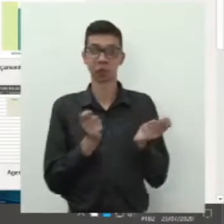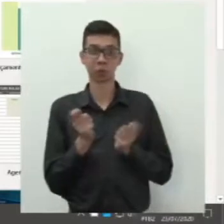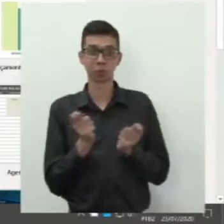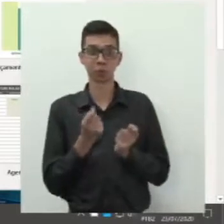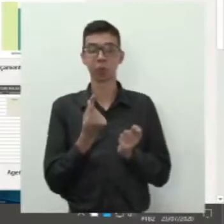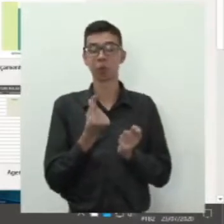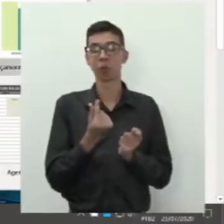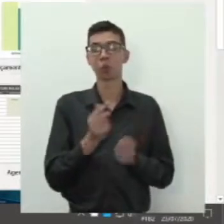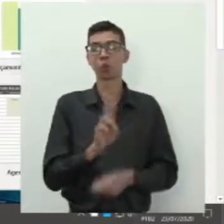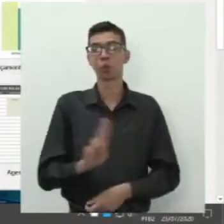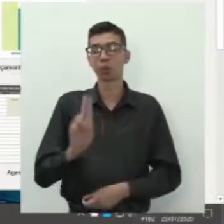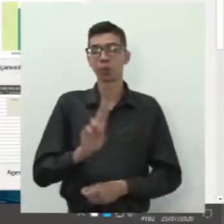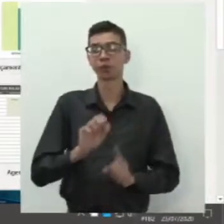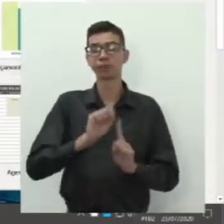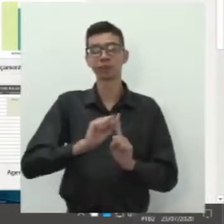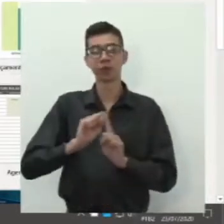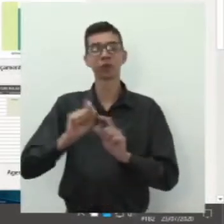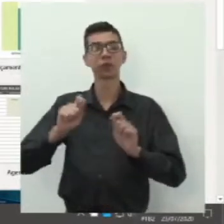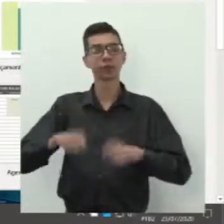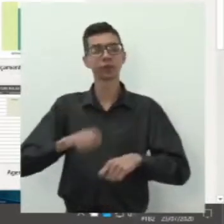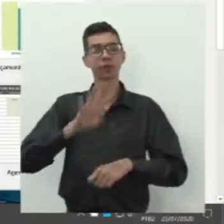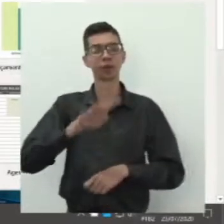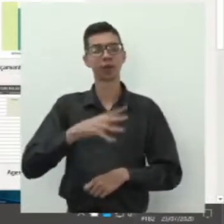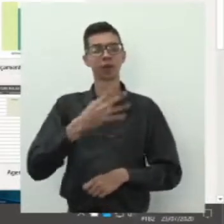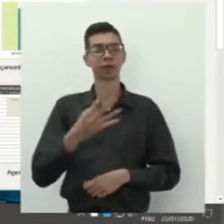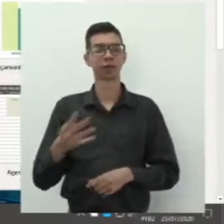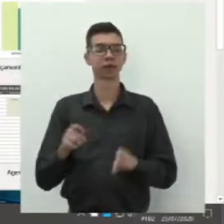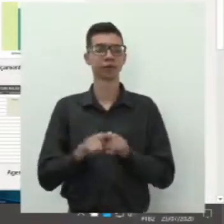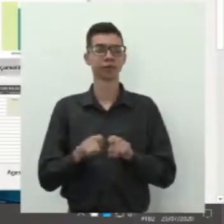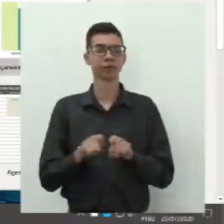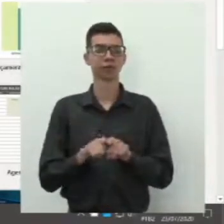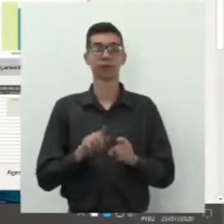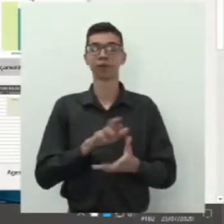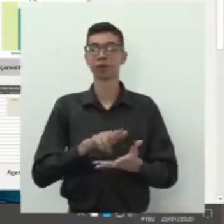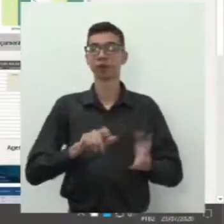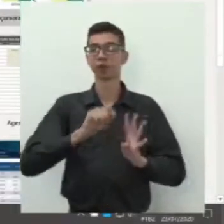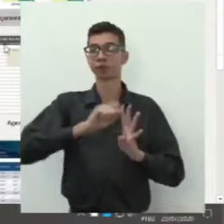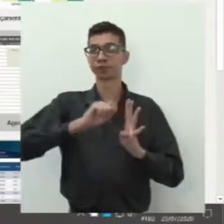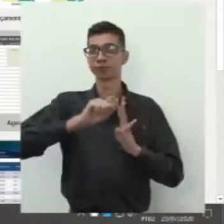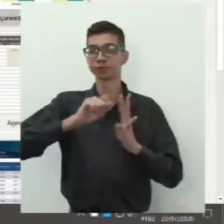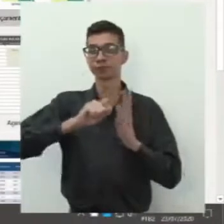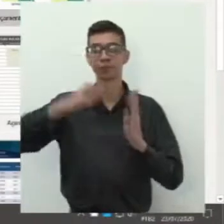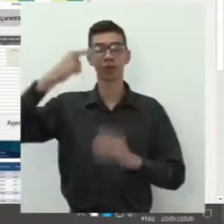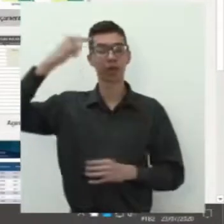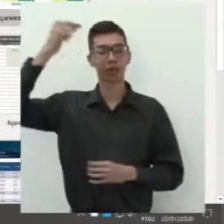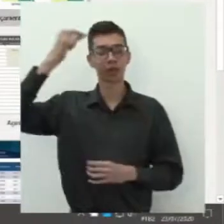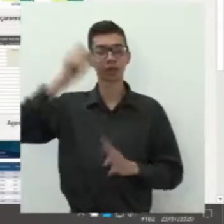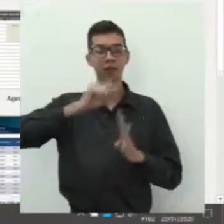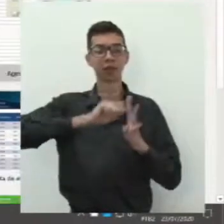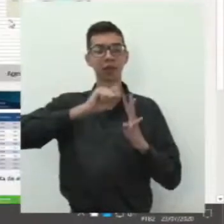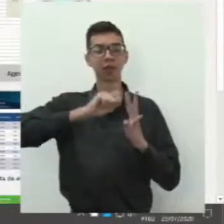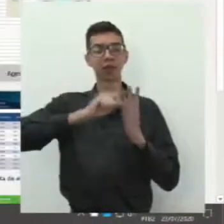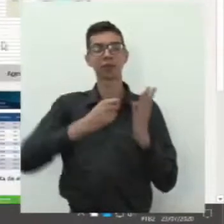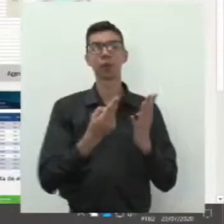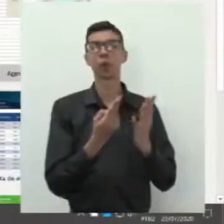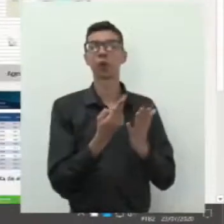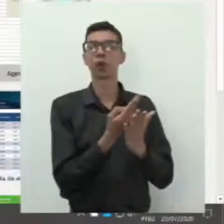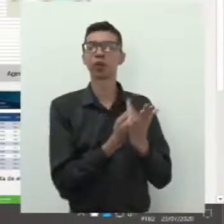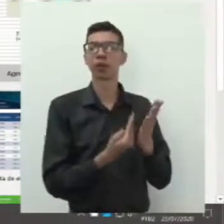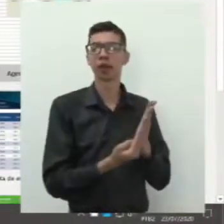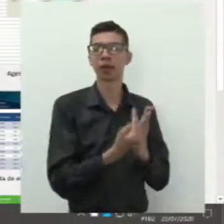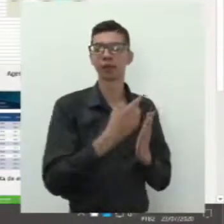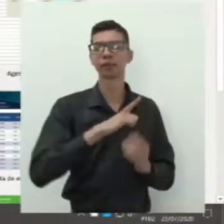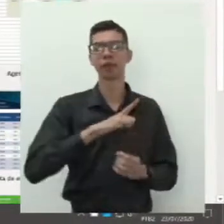pessoais, mensais, tem vários tipos de calendário, calendário acadêmico, calendário ilustrado, orçamento mensal de empresa, agenda